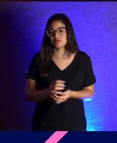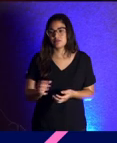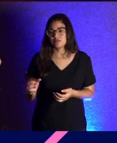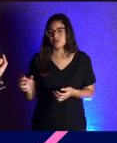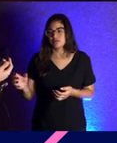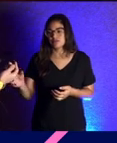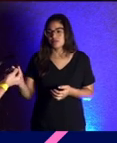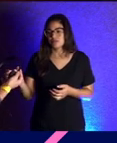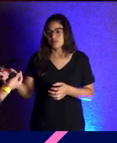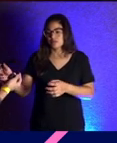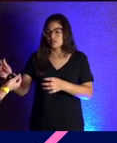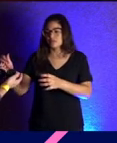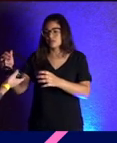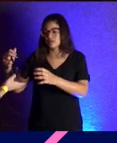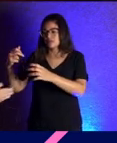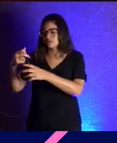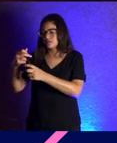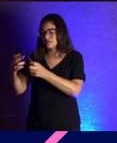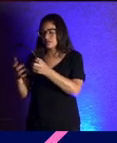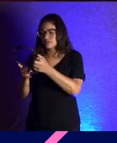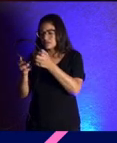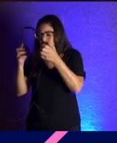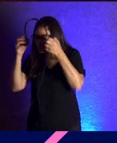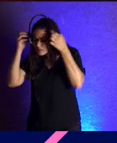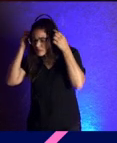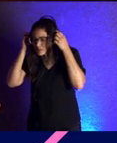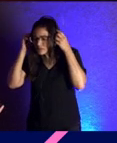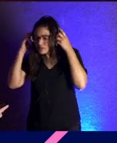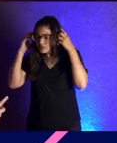Eu vou levantar bem um pouco o